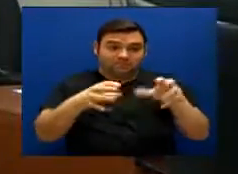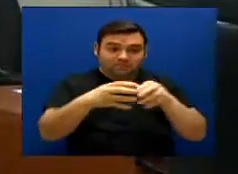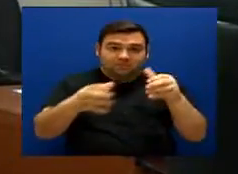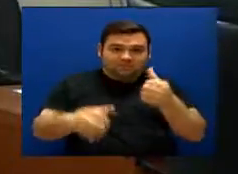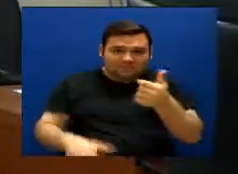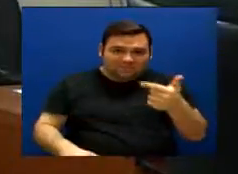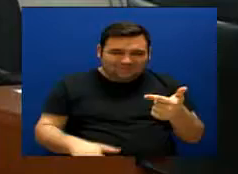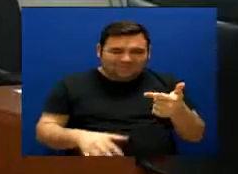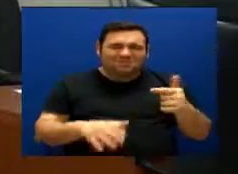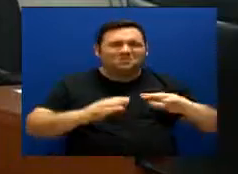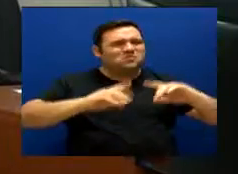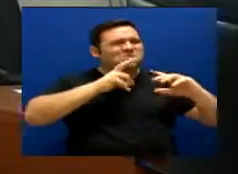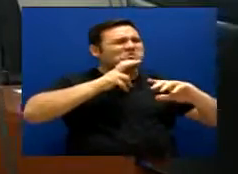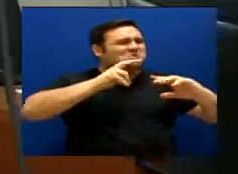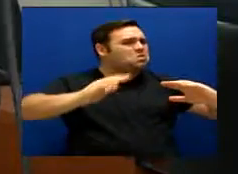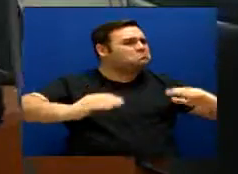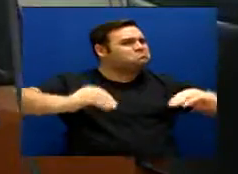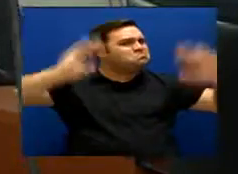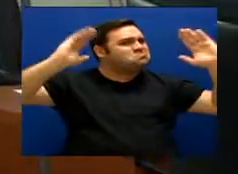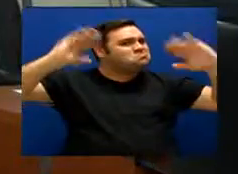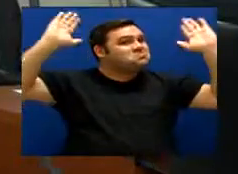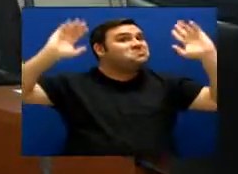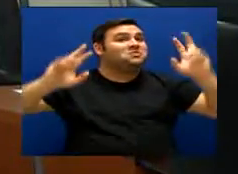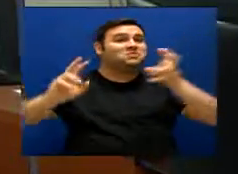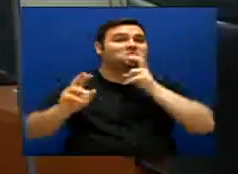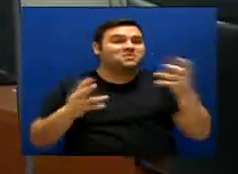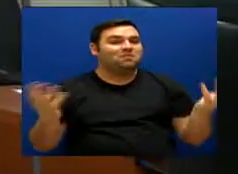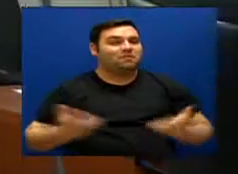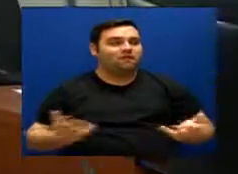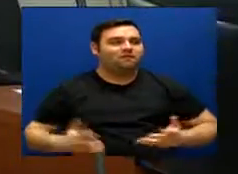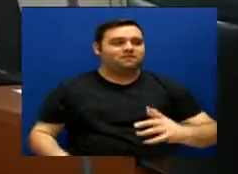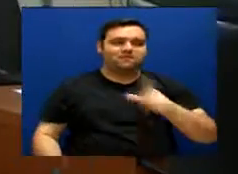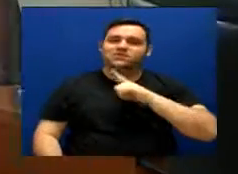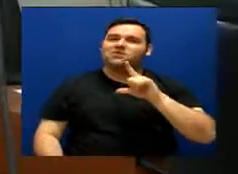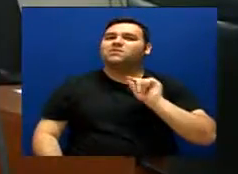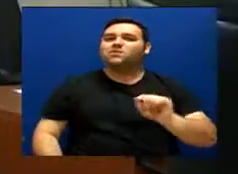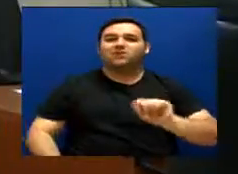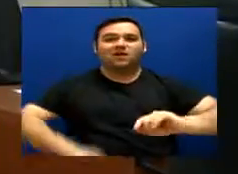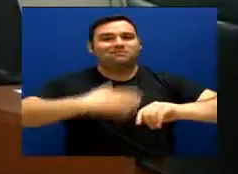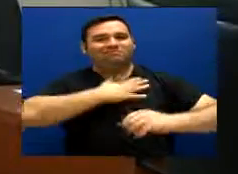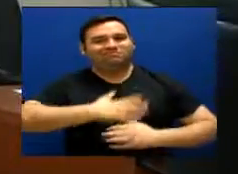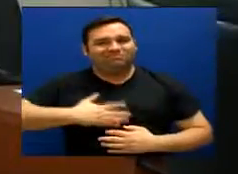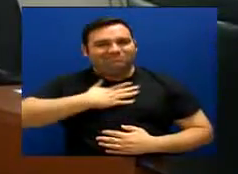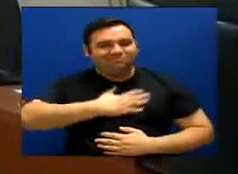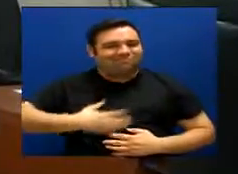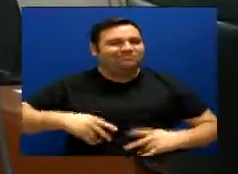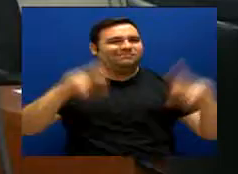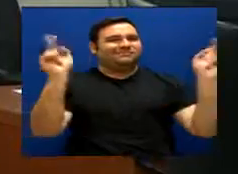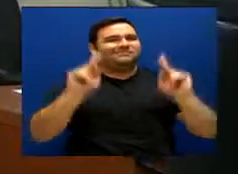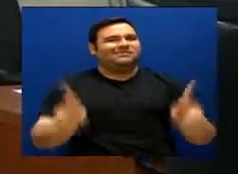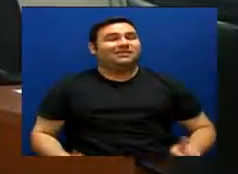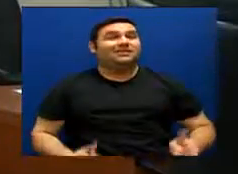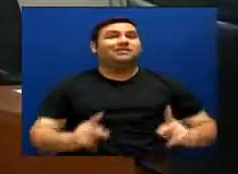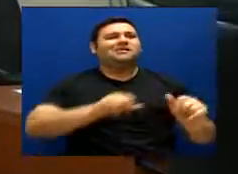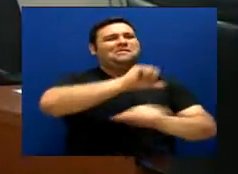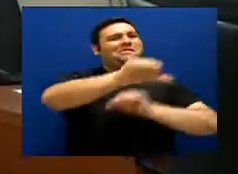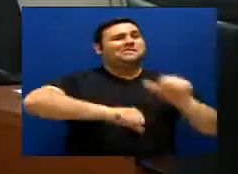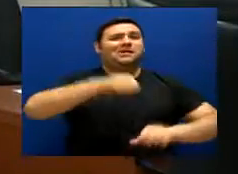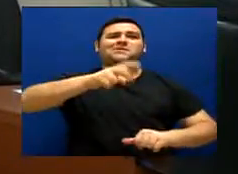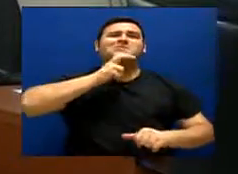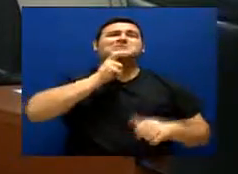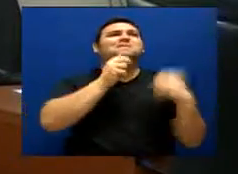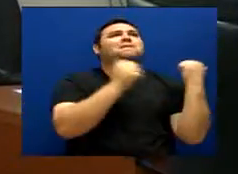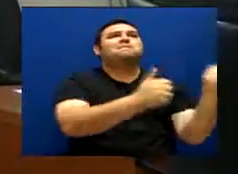ser mais que Sorocaba. E Sorocaba vive um momento hoje, um momento feliz, um momento de paz. Mudou o ar da cidade